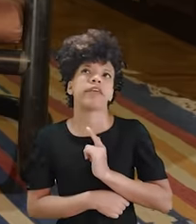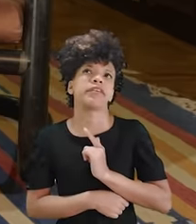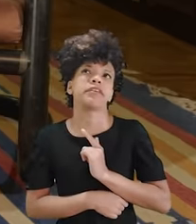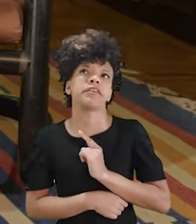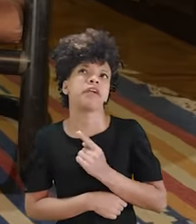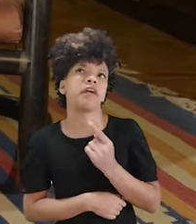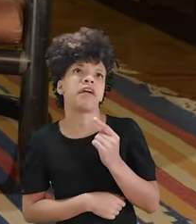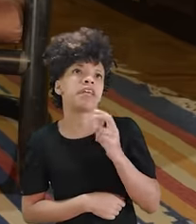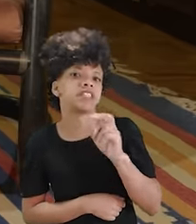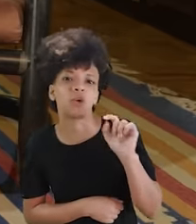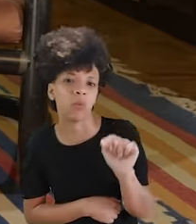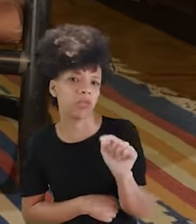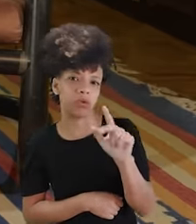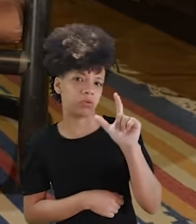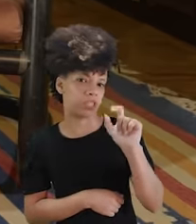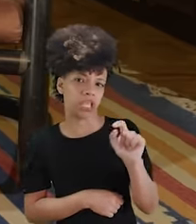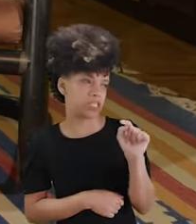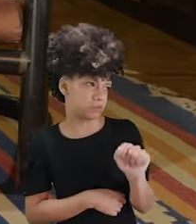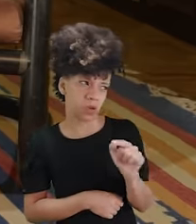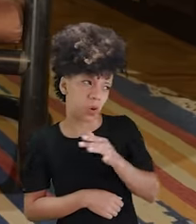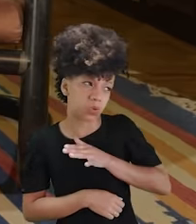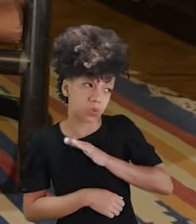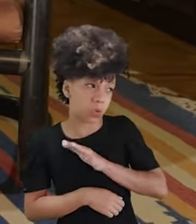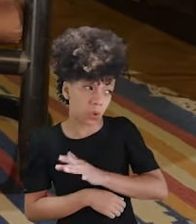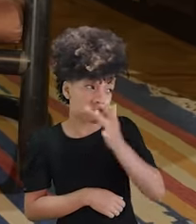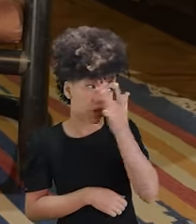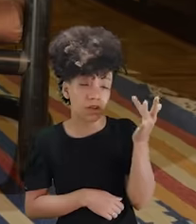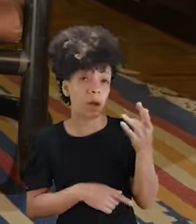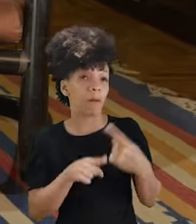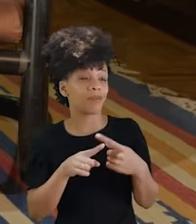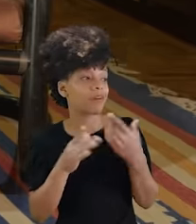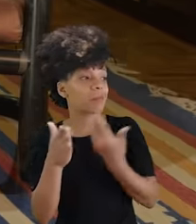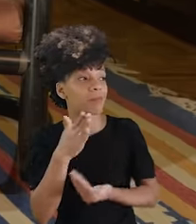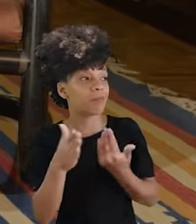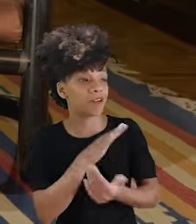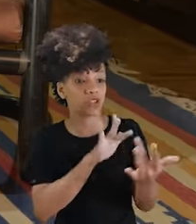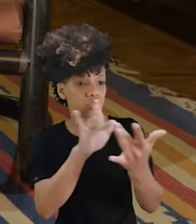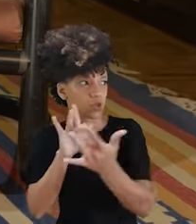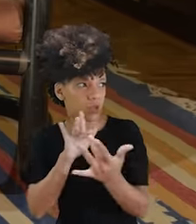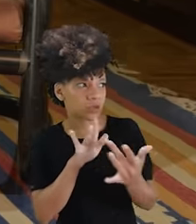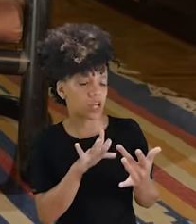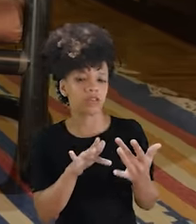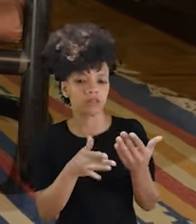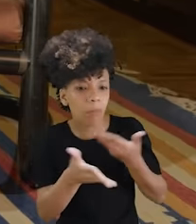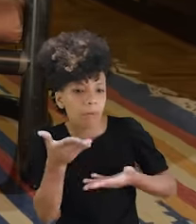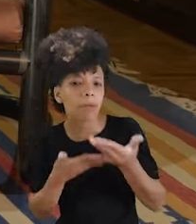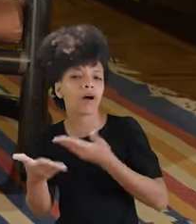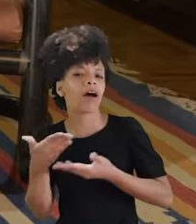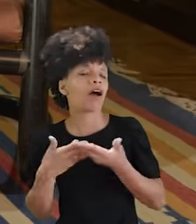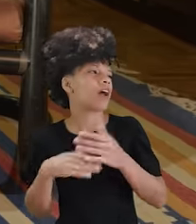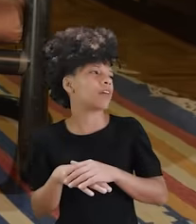mil 5000/10 não gosta de muitos passageiros Por que você pede essa coisa de contato e